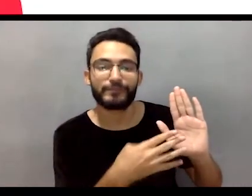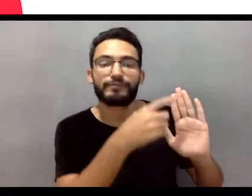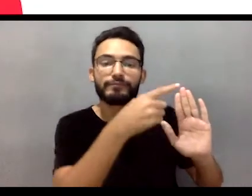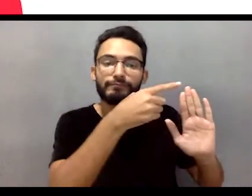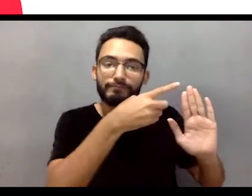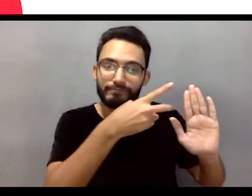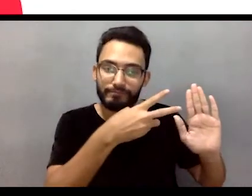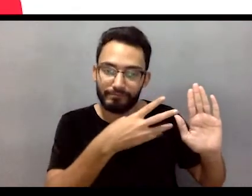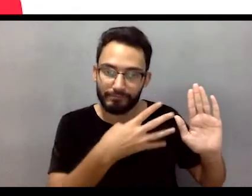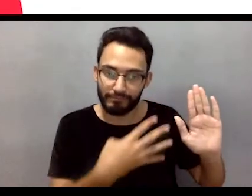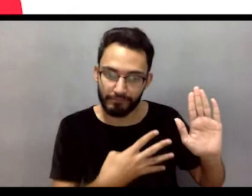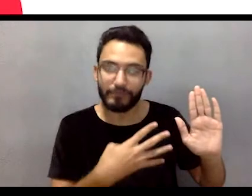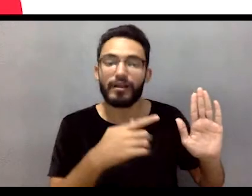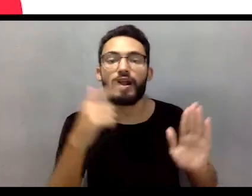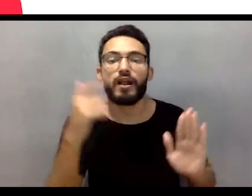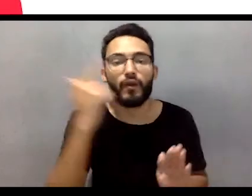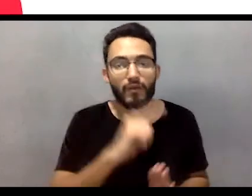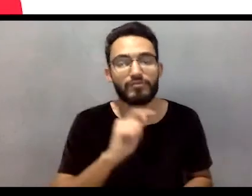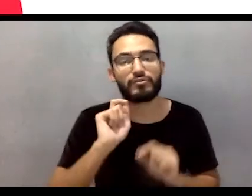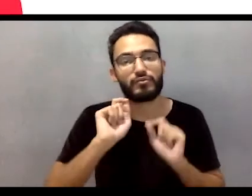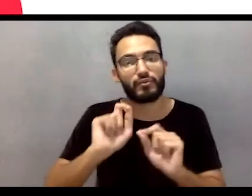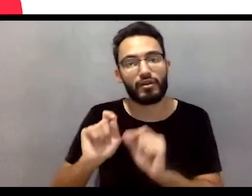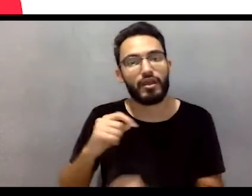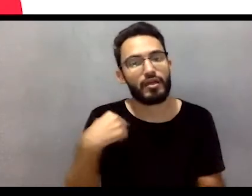destes épicos